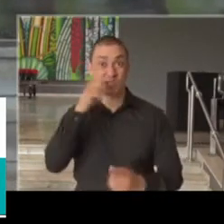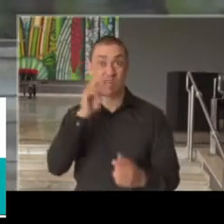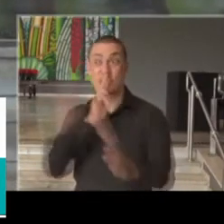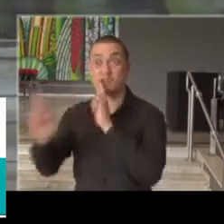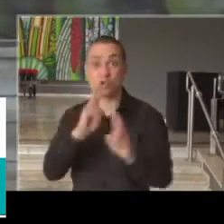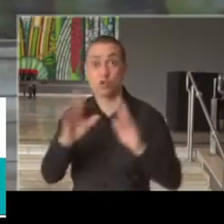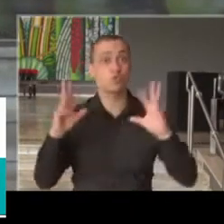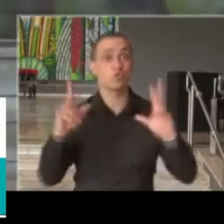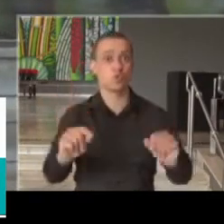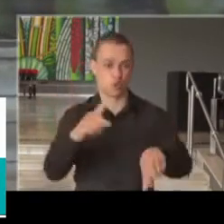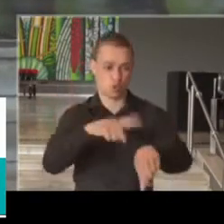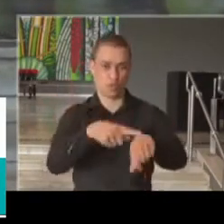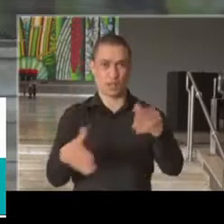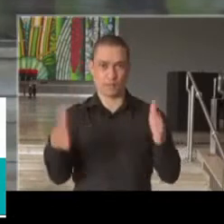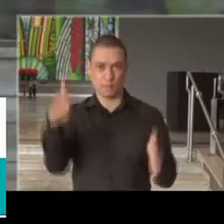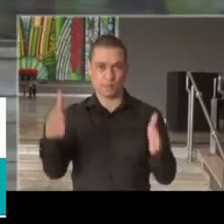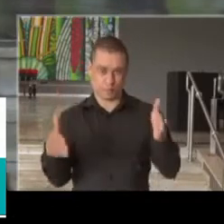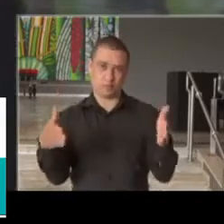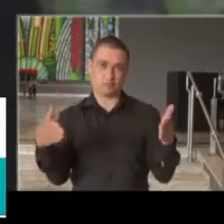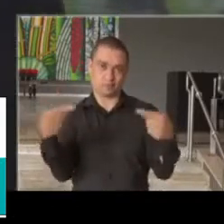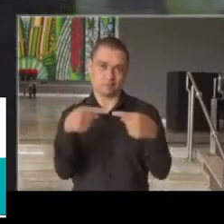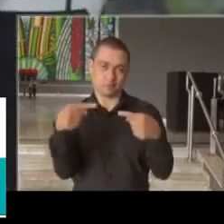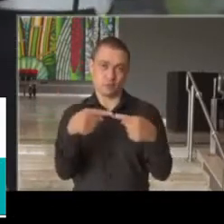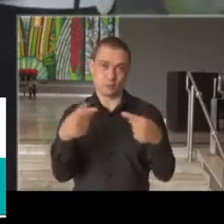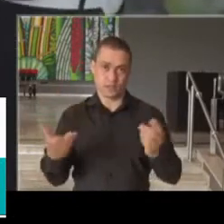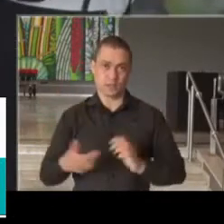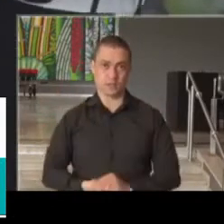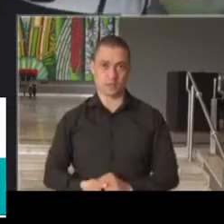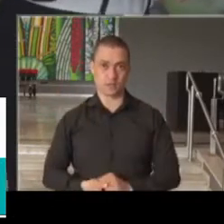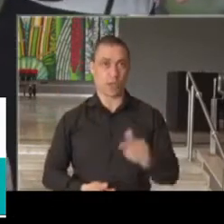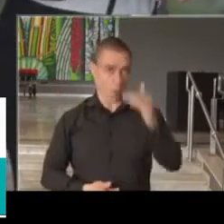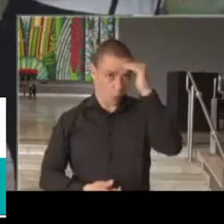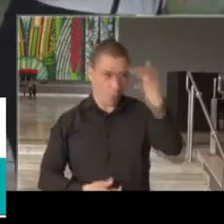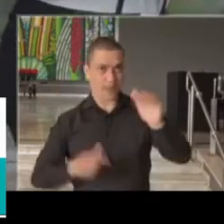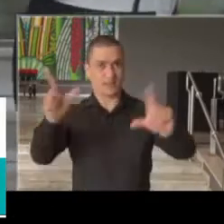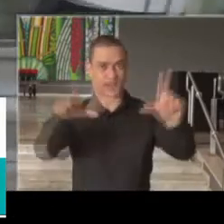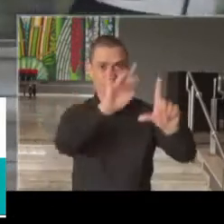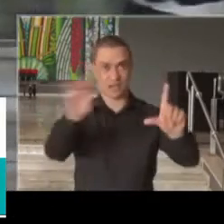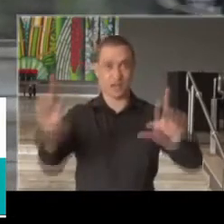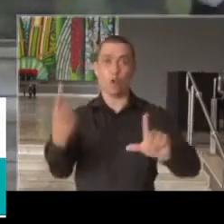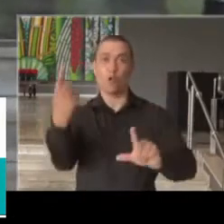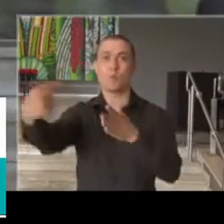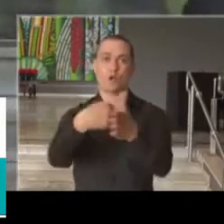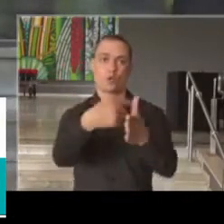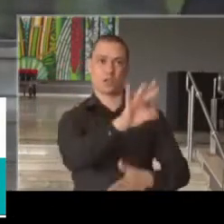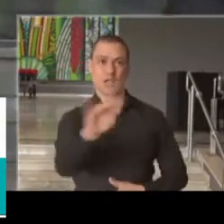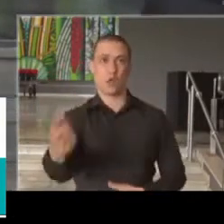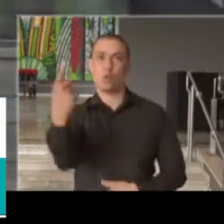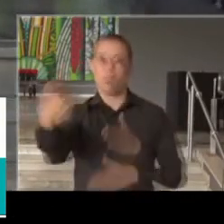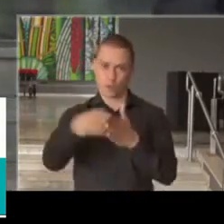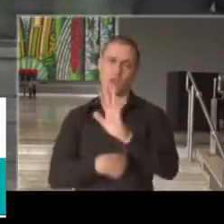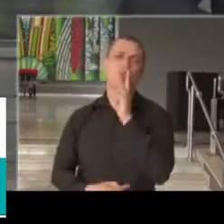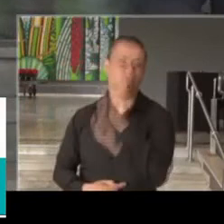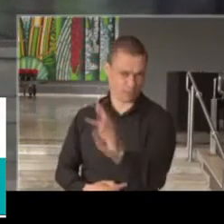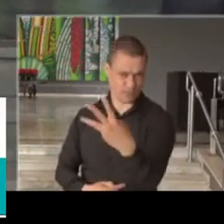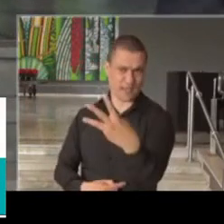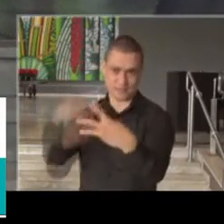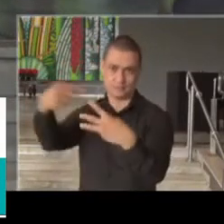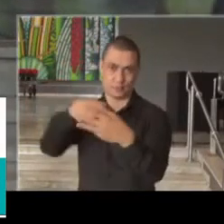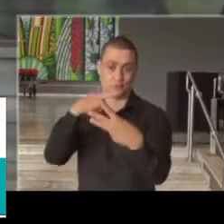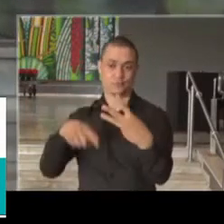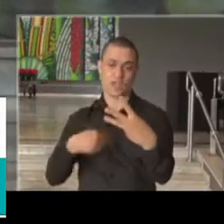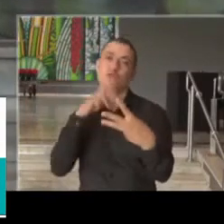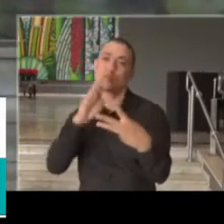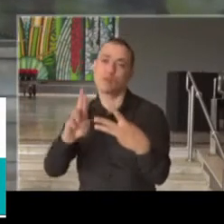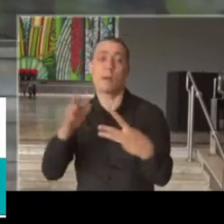todos dentro de um tempo razoável e respeitando a televisão, uma pergunta por jornalista. Não deixaremos de responder as suas três,